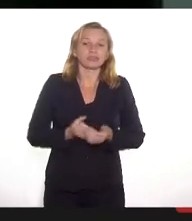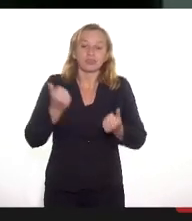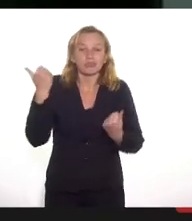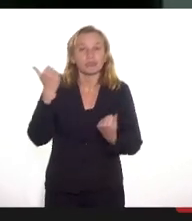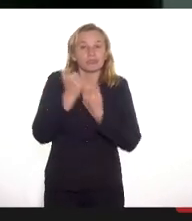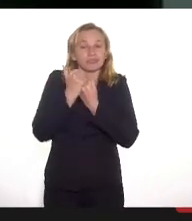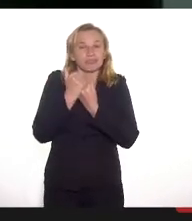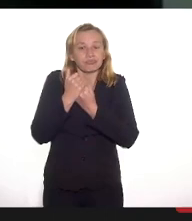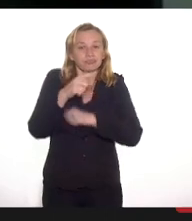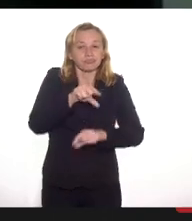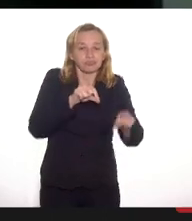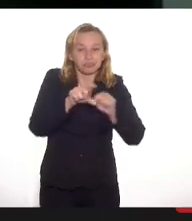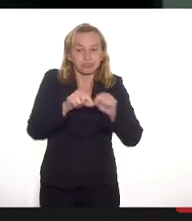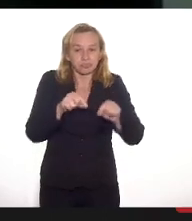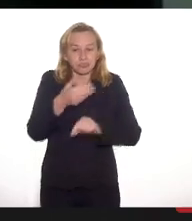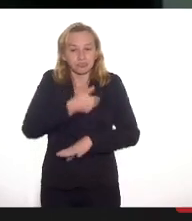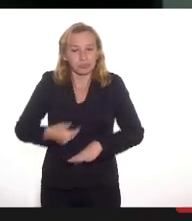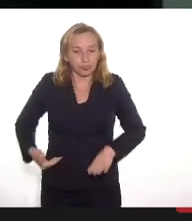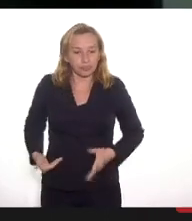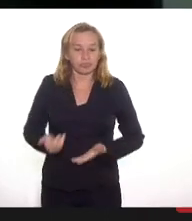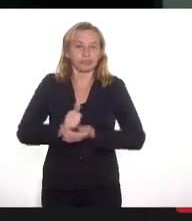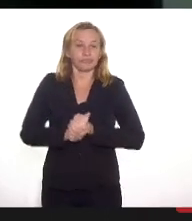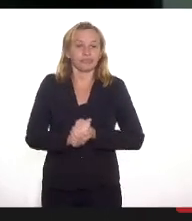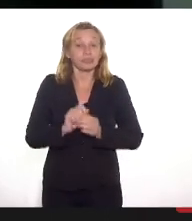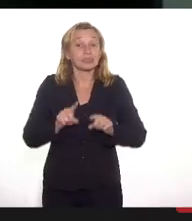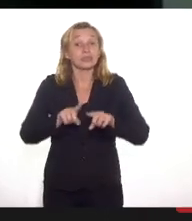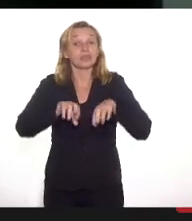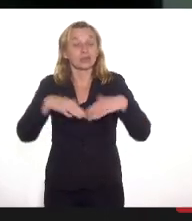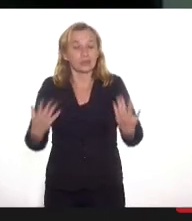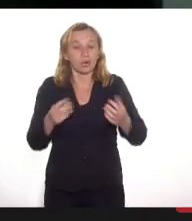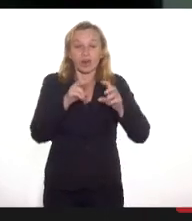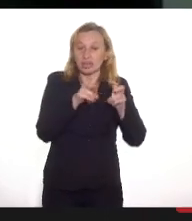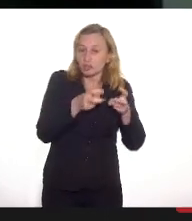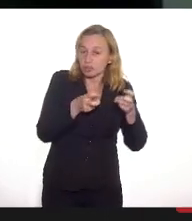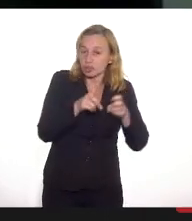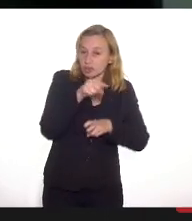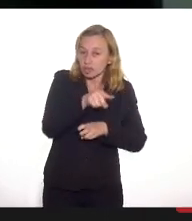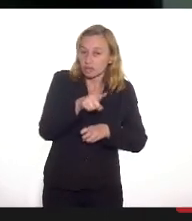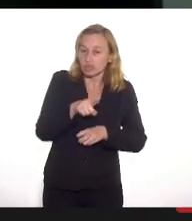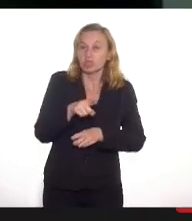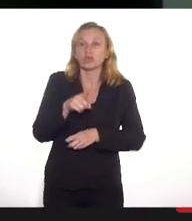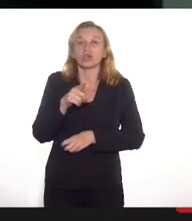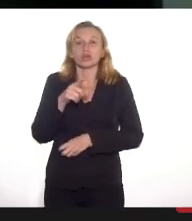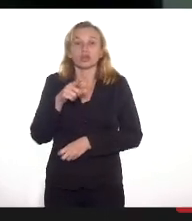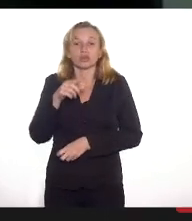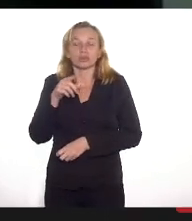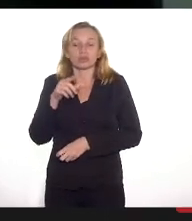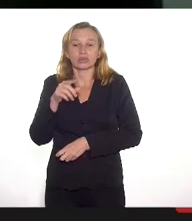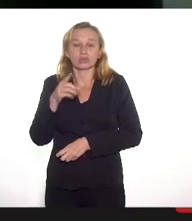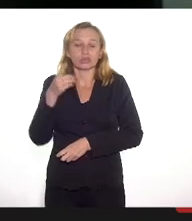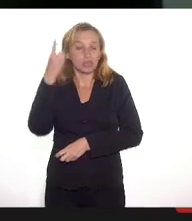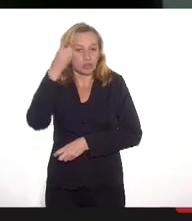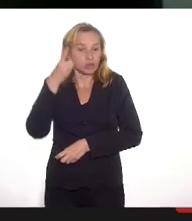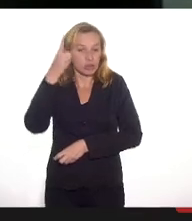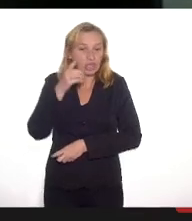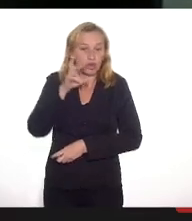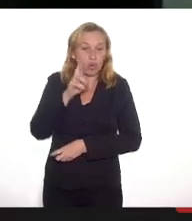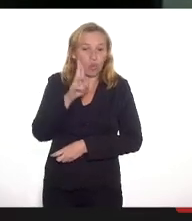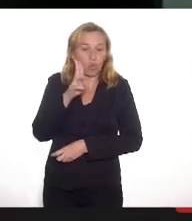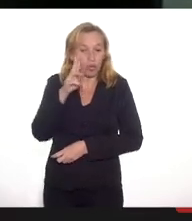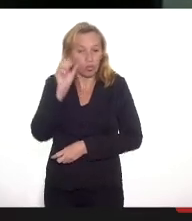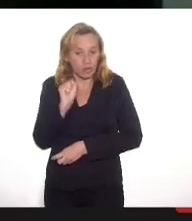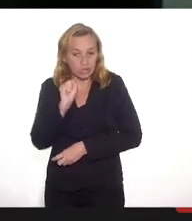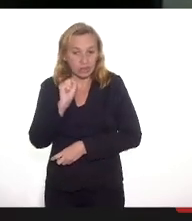apoiar as decisões do governador Então essa observação que o deputado algum bom tempo faz é uma observação que não se